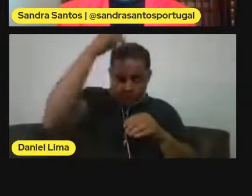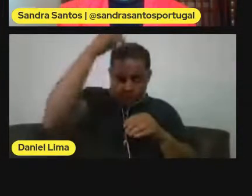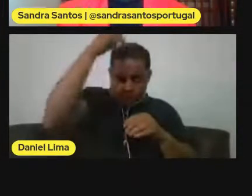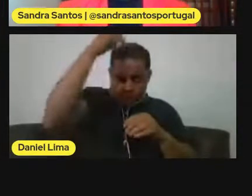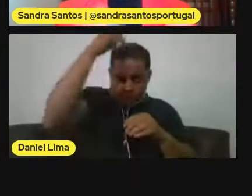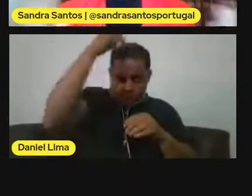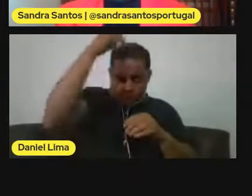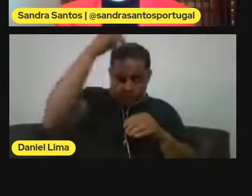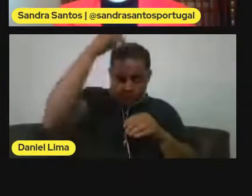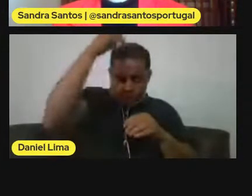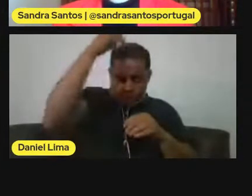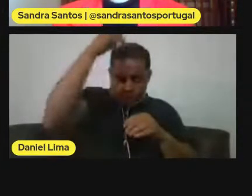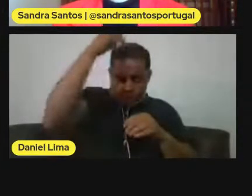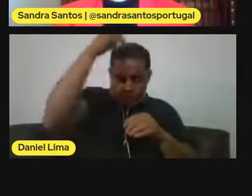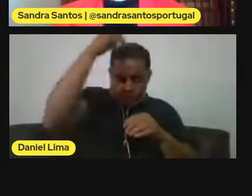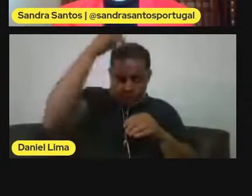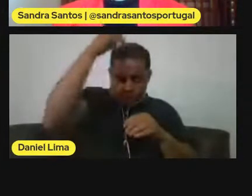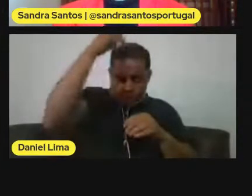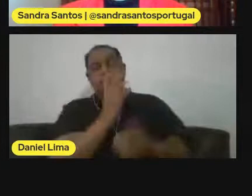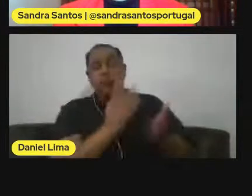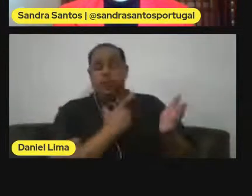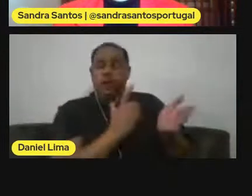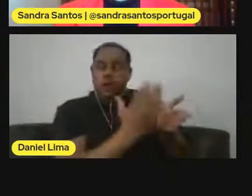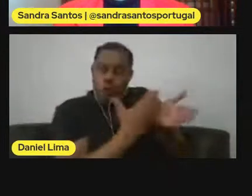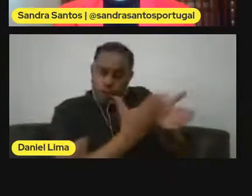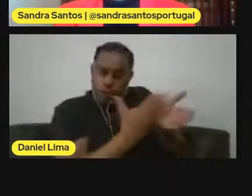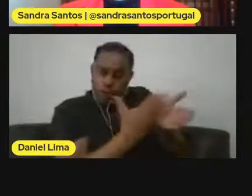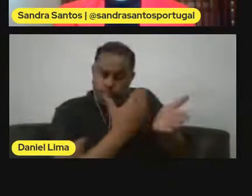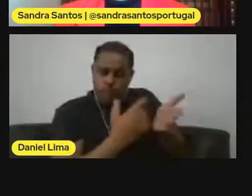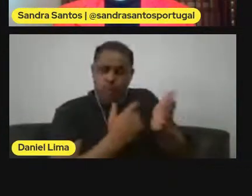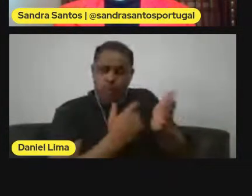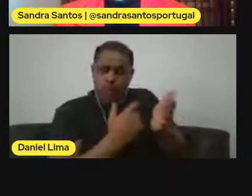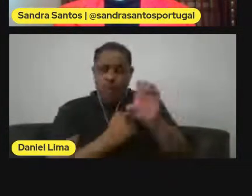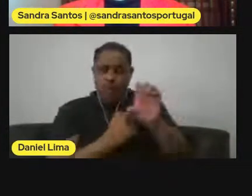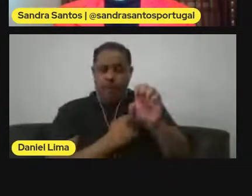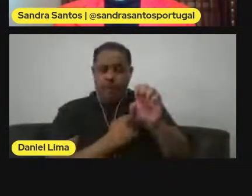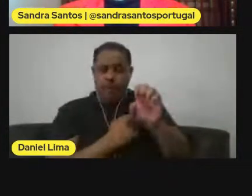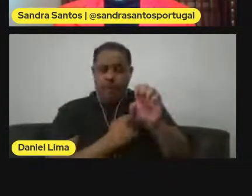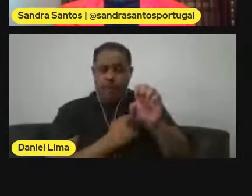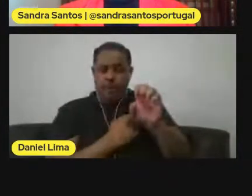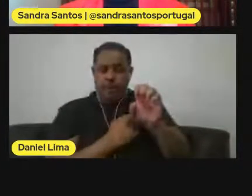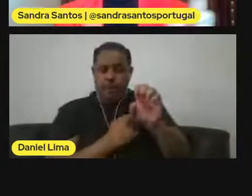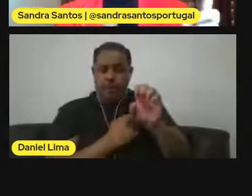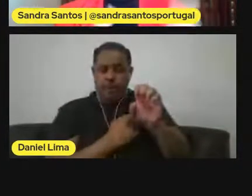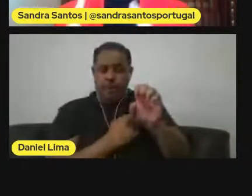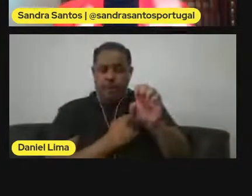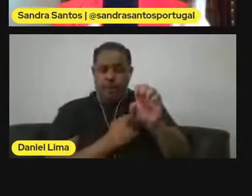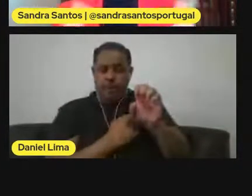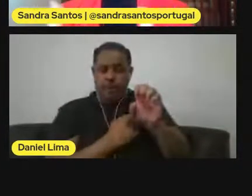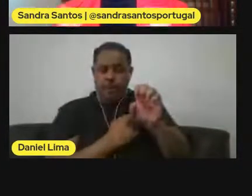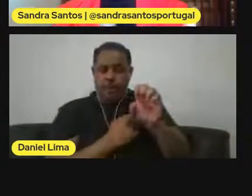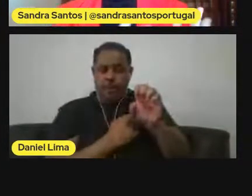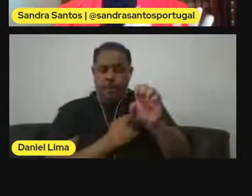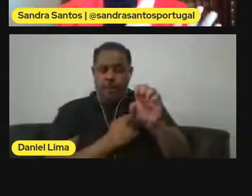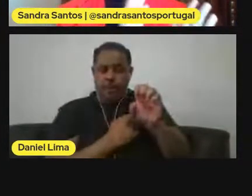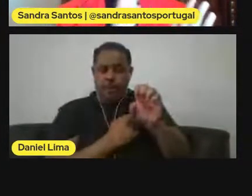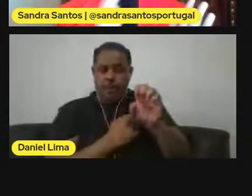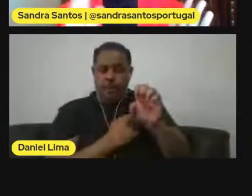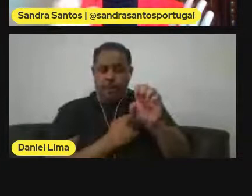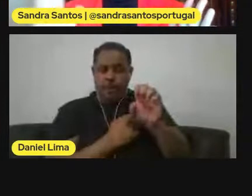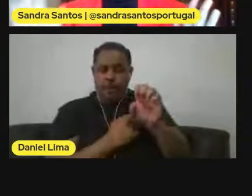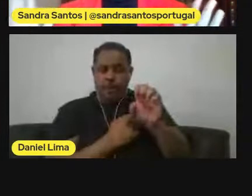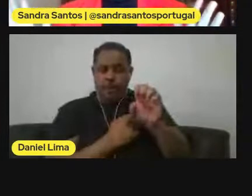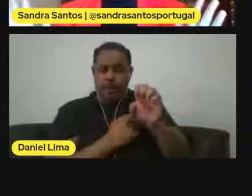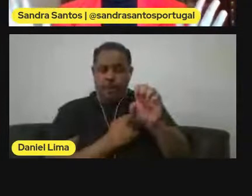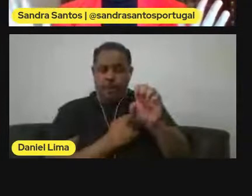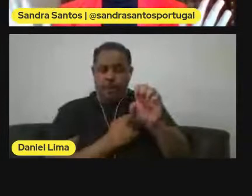do Desassossego como toda a obra do Fernando Pessoa consegue ligar todas